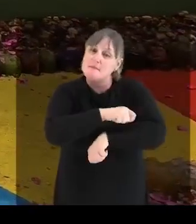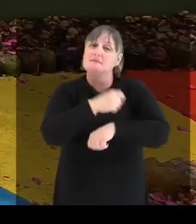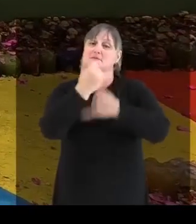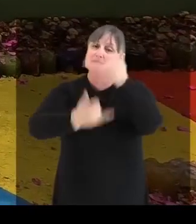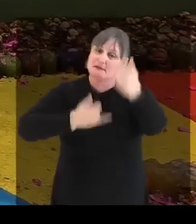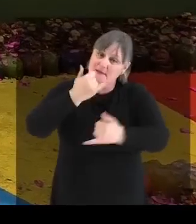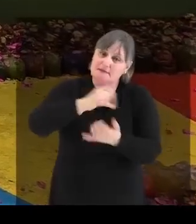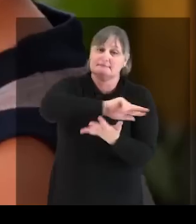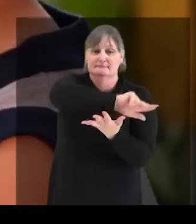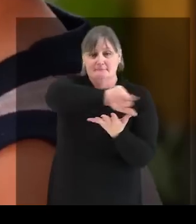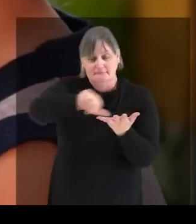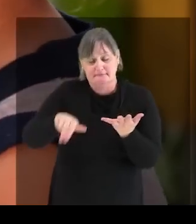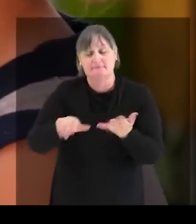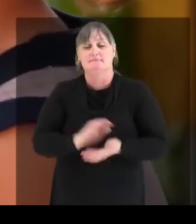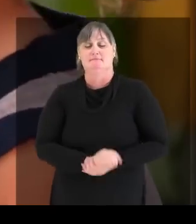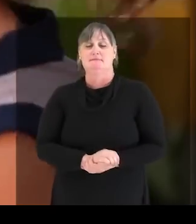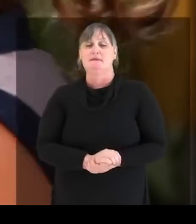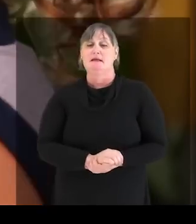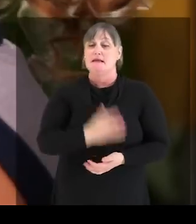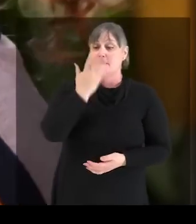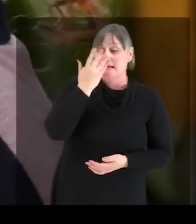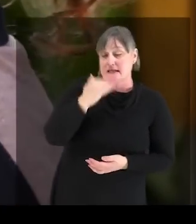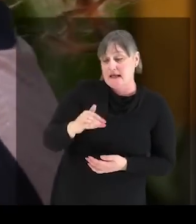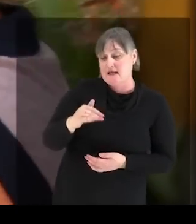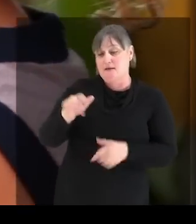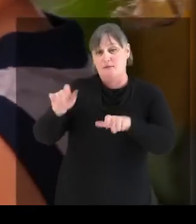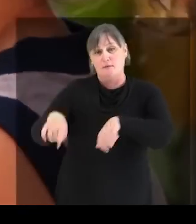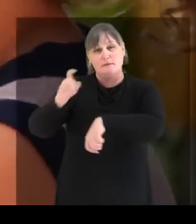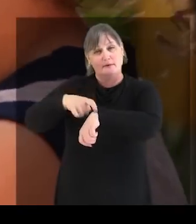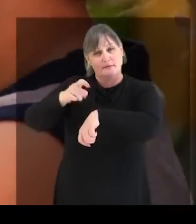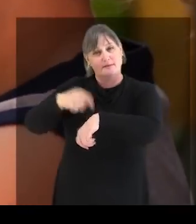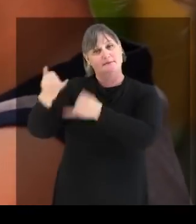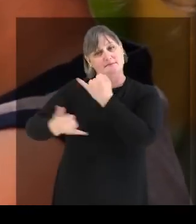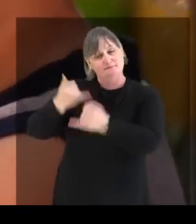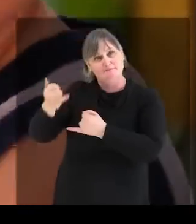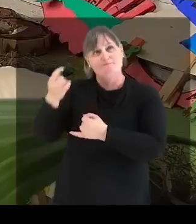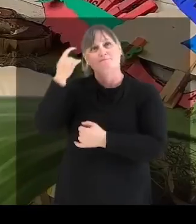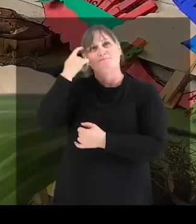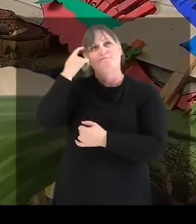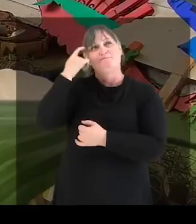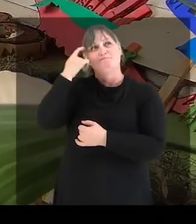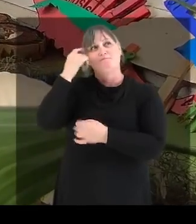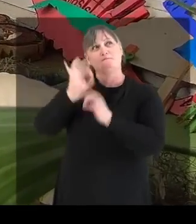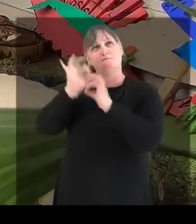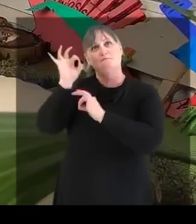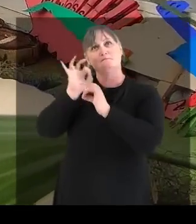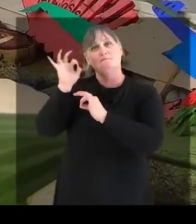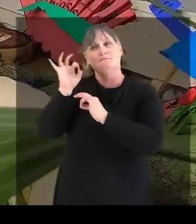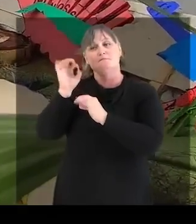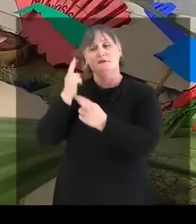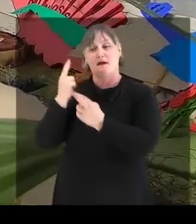essas brincadeiras, né? Então, a criança, quando ela brinca, ela elabora um pensamento,